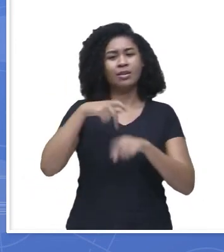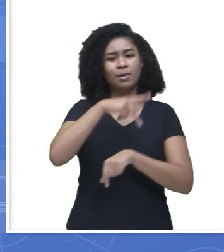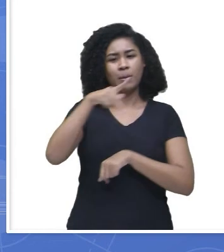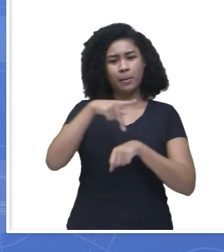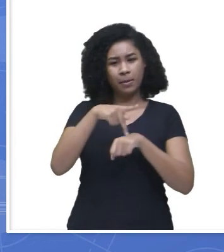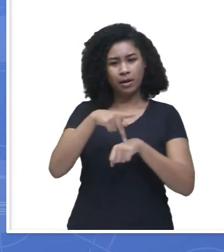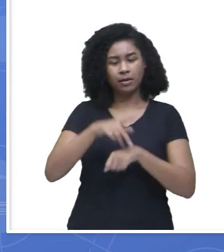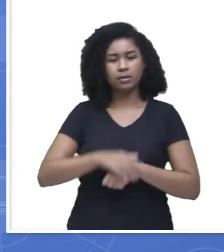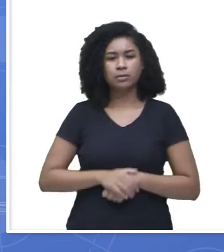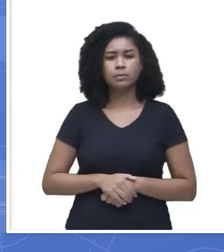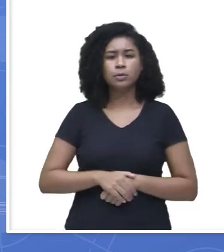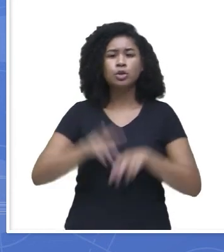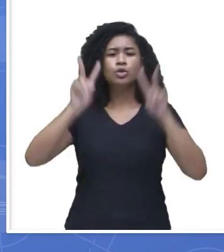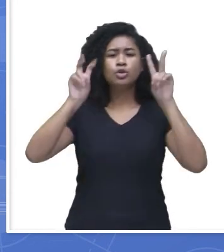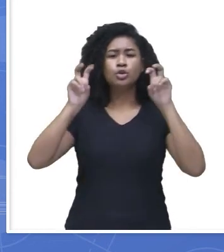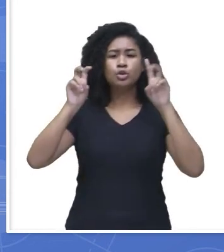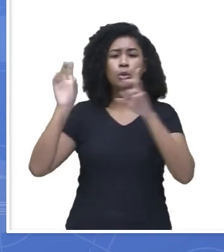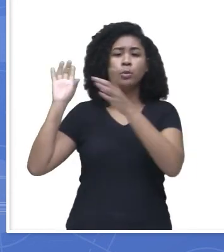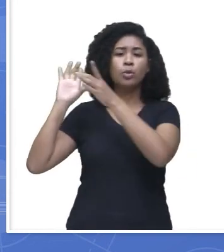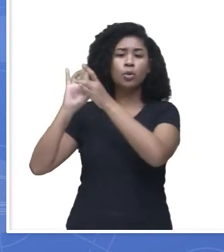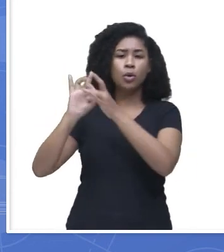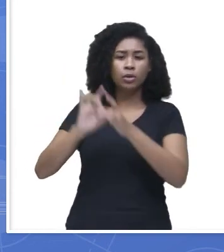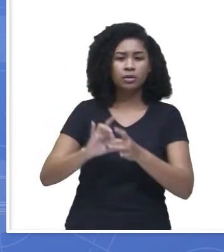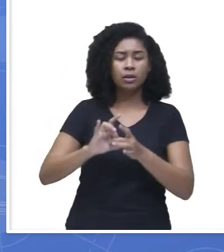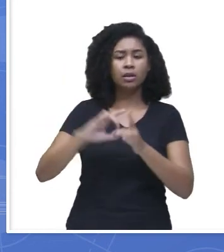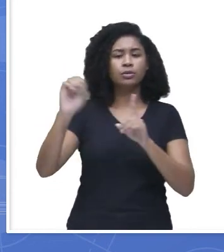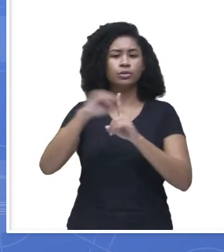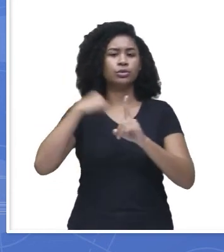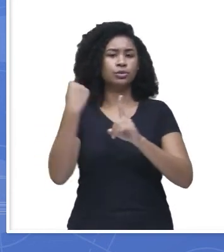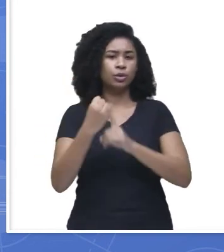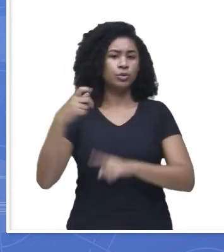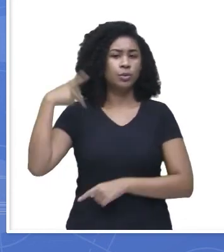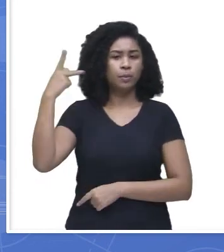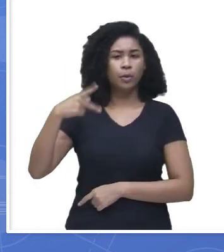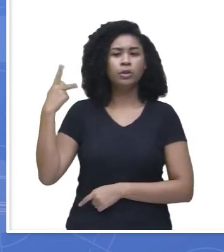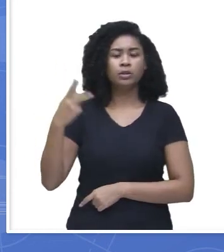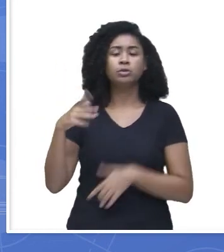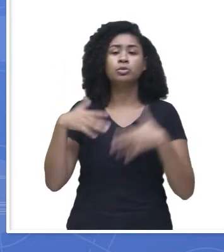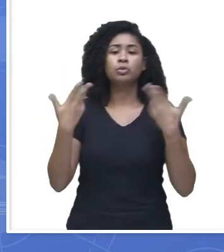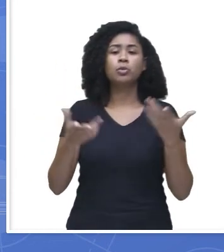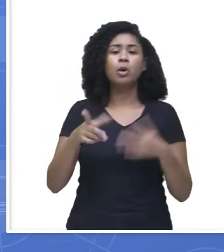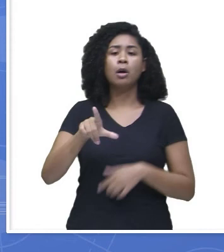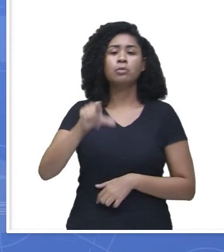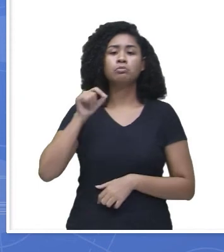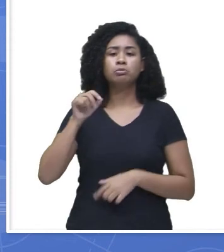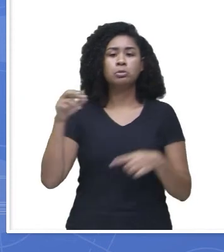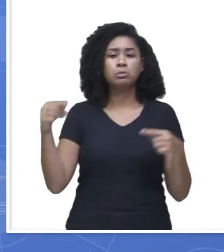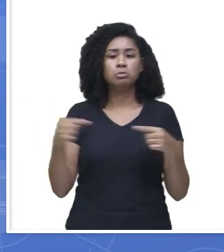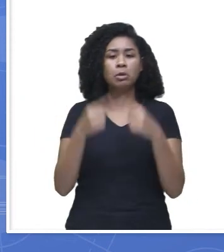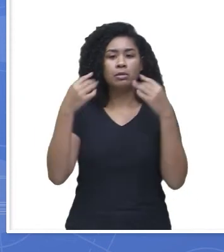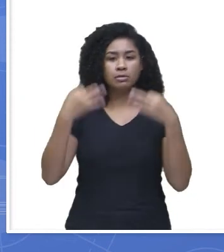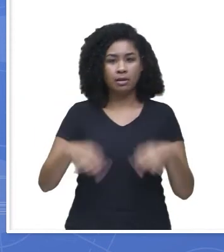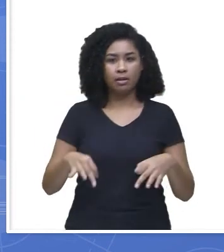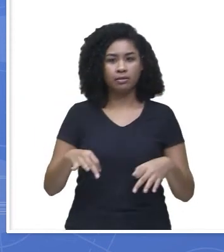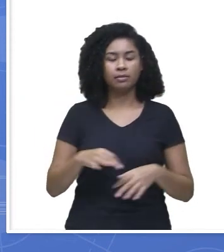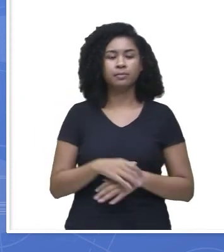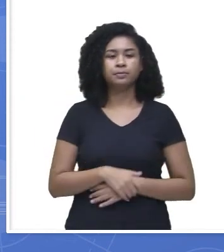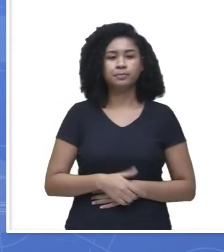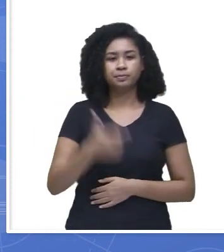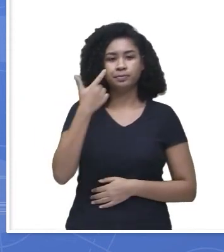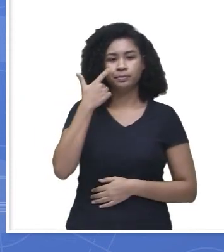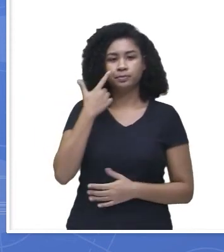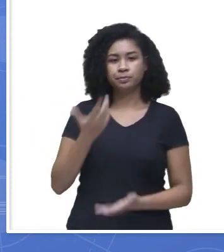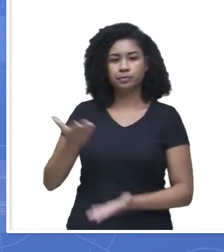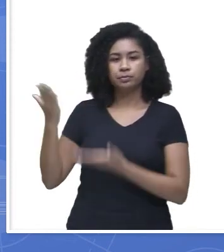o contexto sociopolítico, é correto afirmar, vamos às nossas 4 opções? Olha só, a maior parte